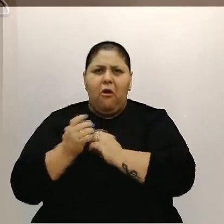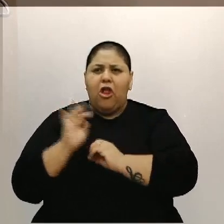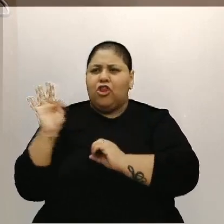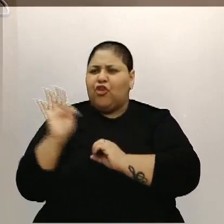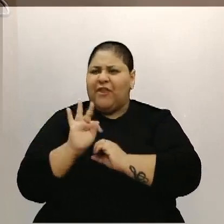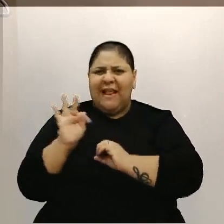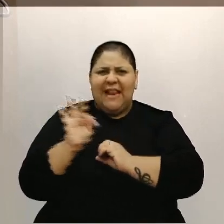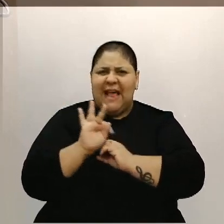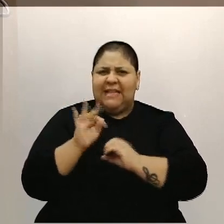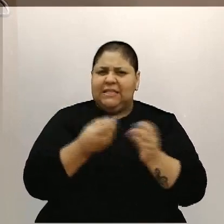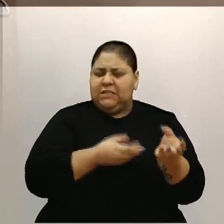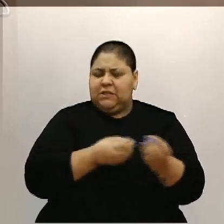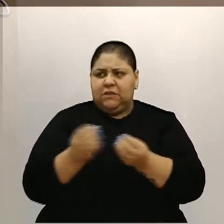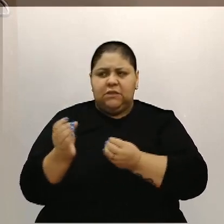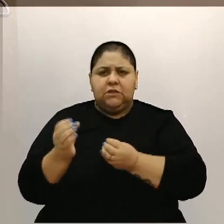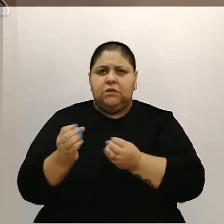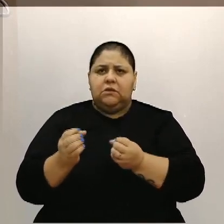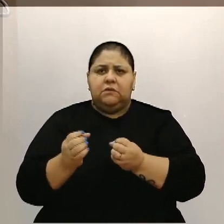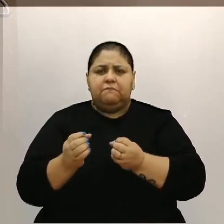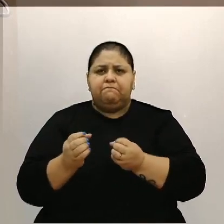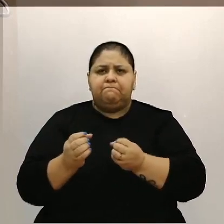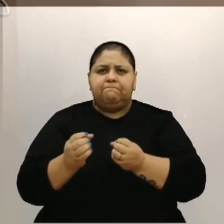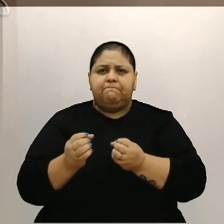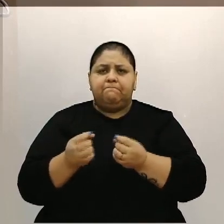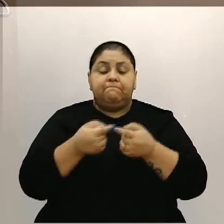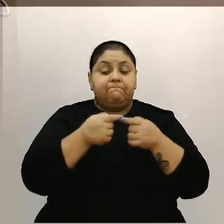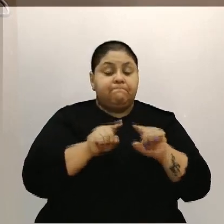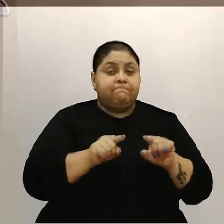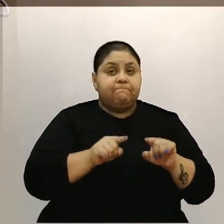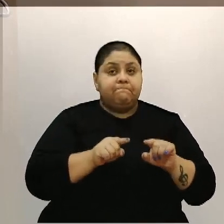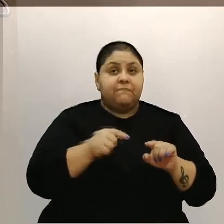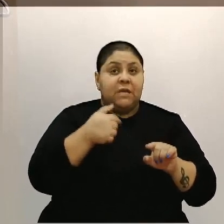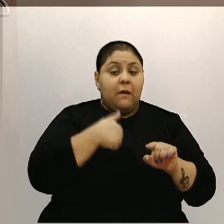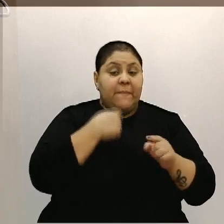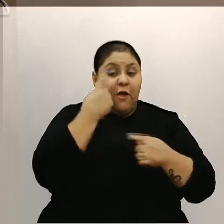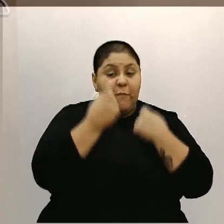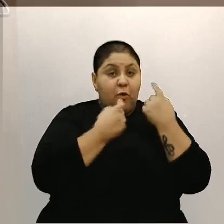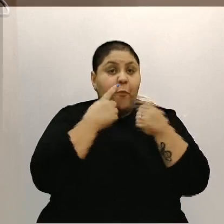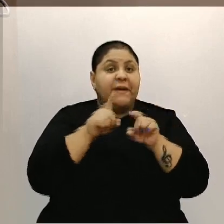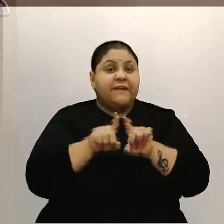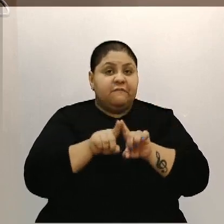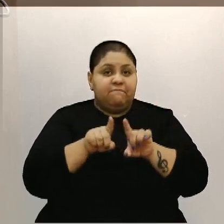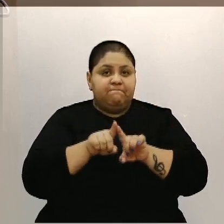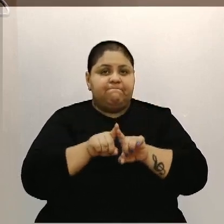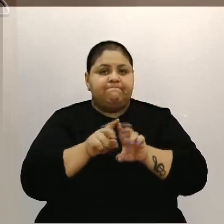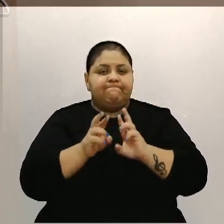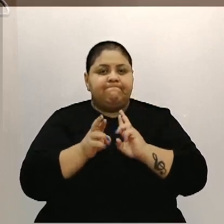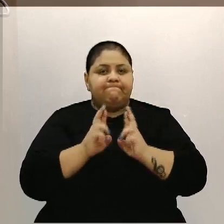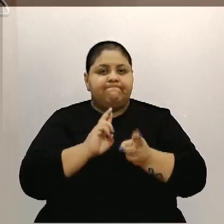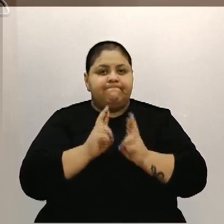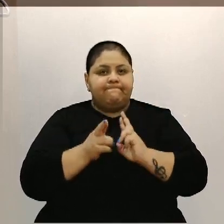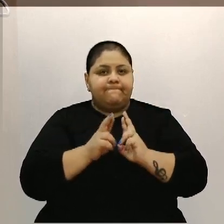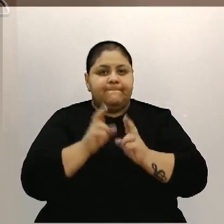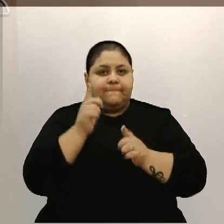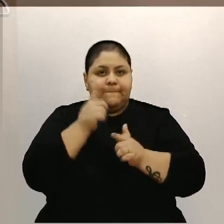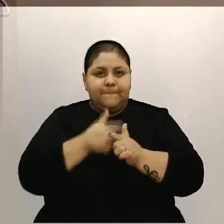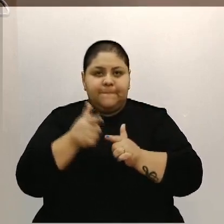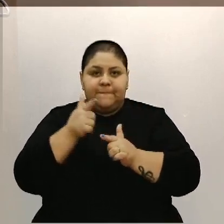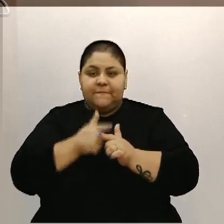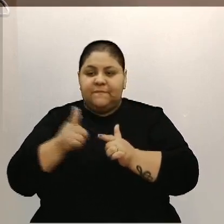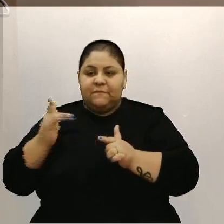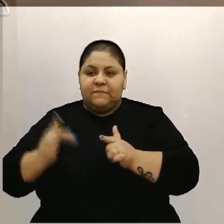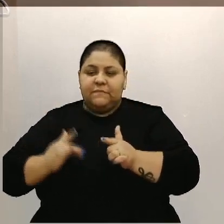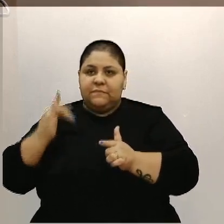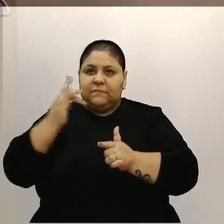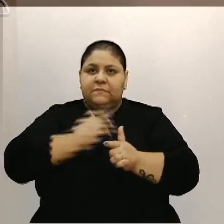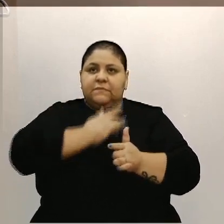de lixos, aumentaram nos últimos tempos, mas a minha preocupação também é em relação aos problemas da saúde que o